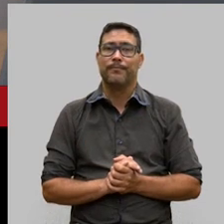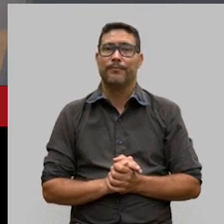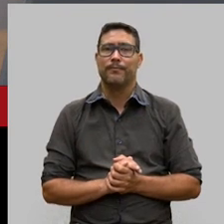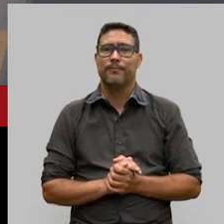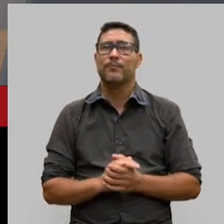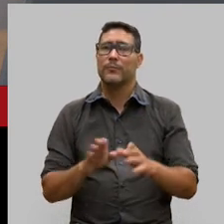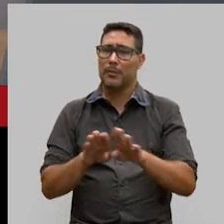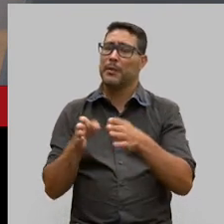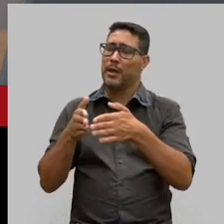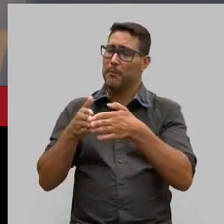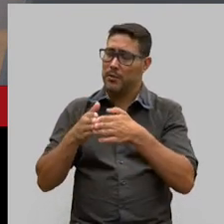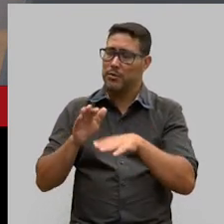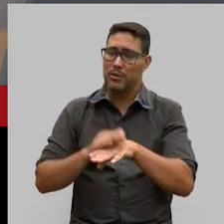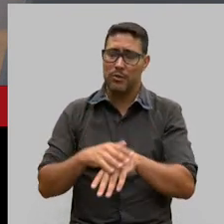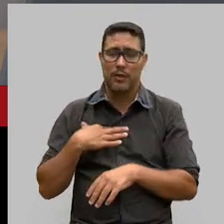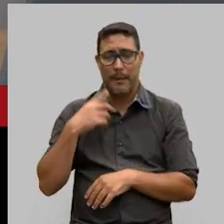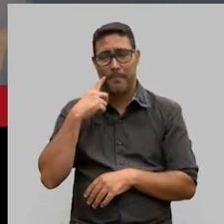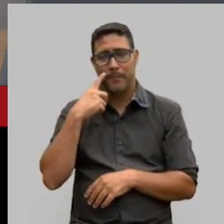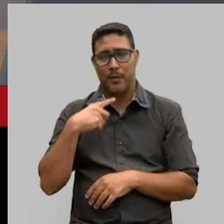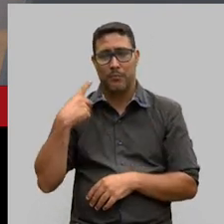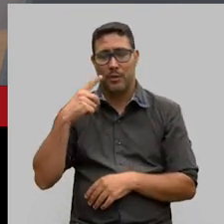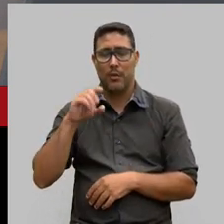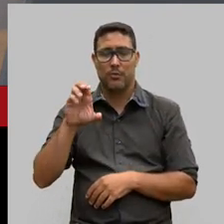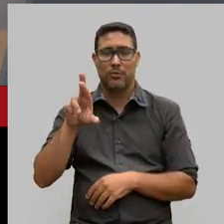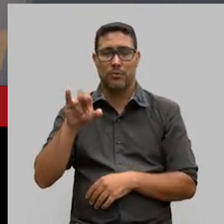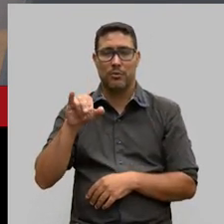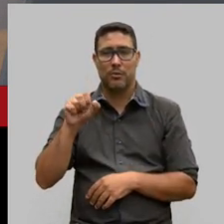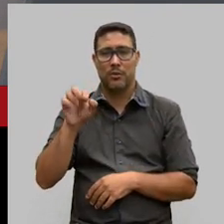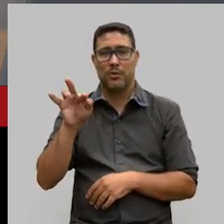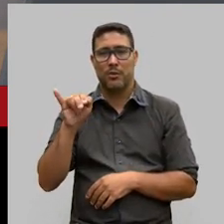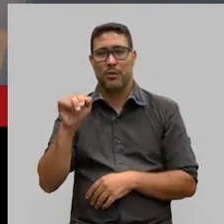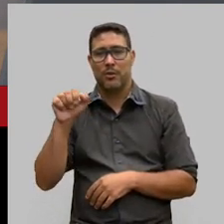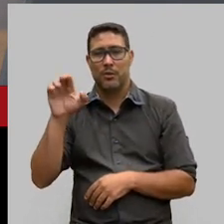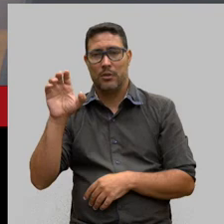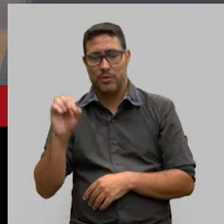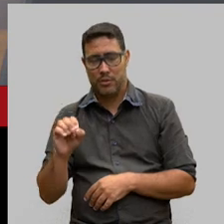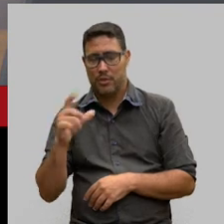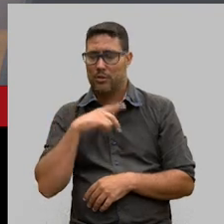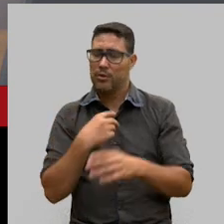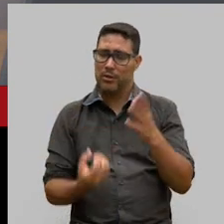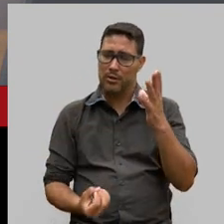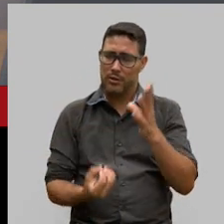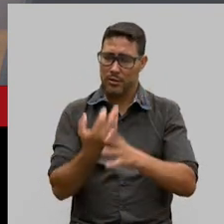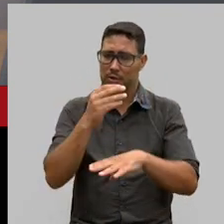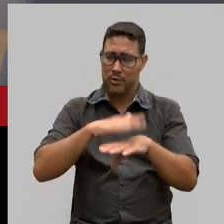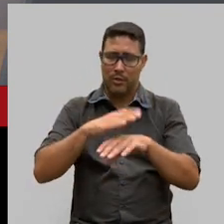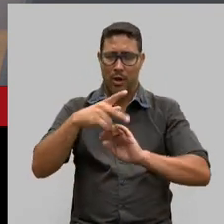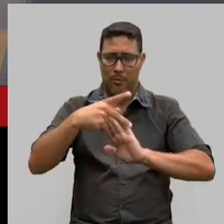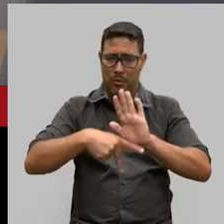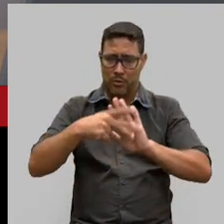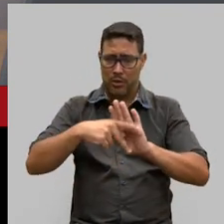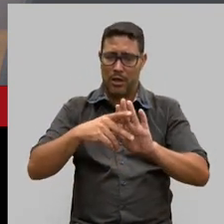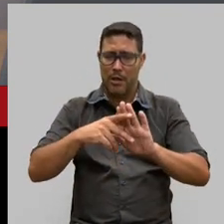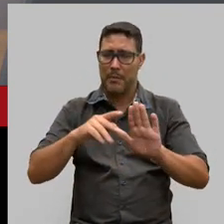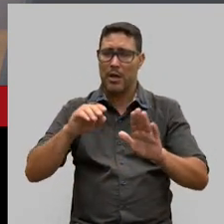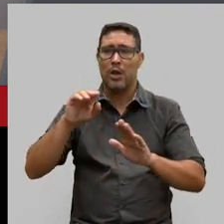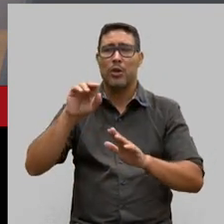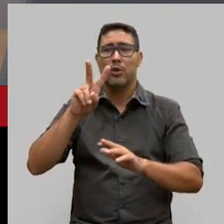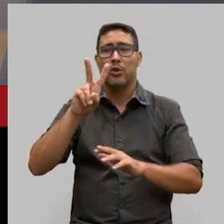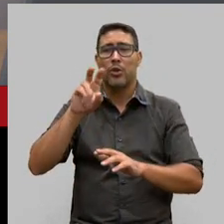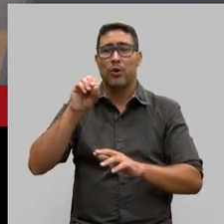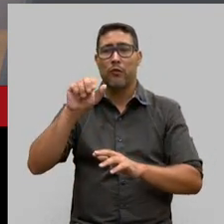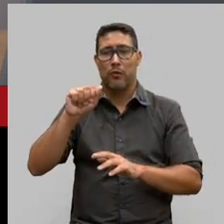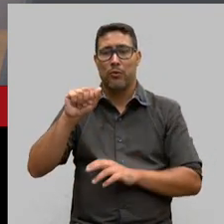deputado Cristiano Quando foi lançado o programa vou Brasil não tinha previsão para incluir as